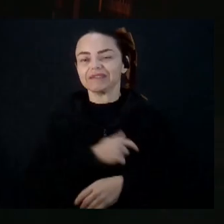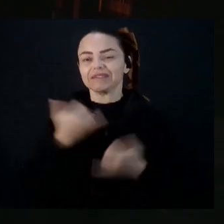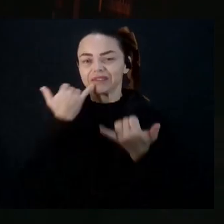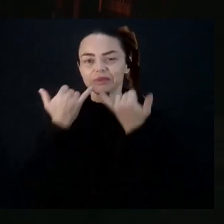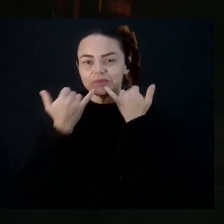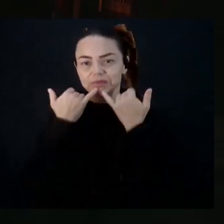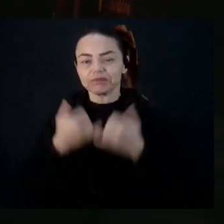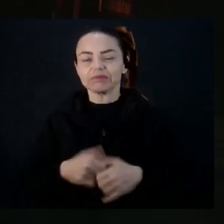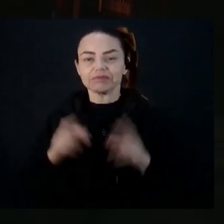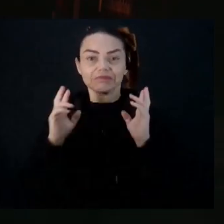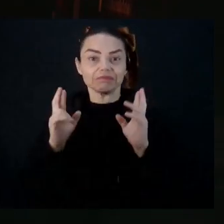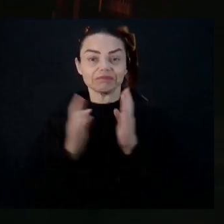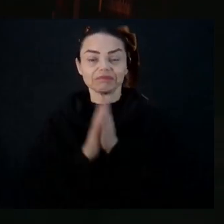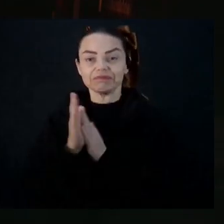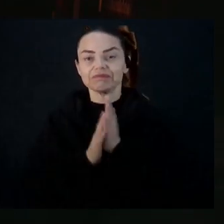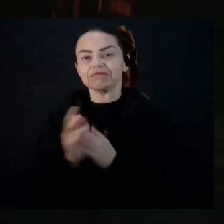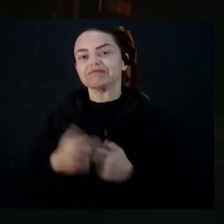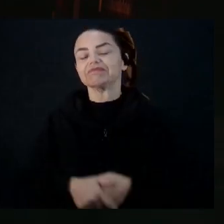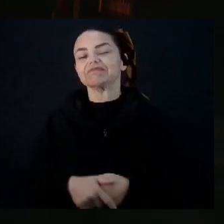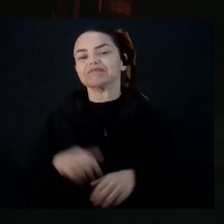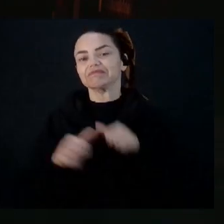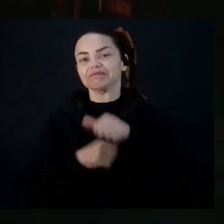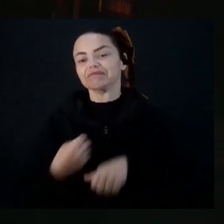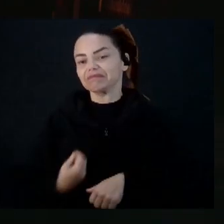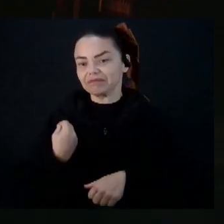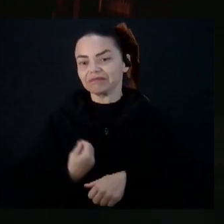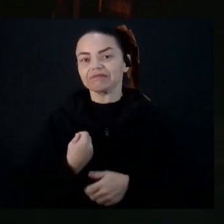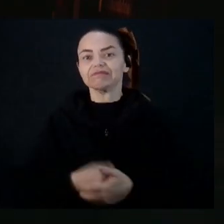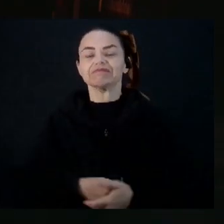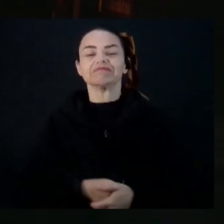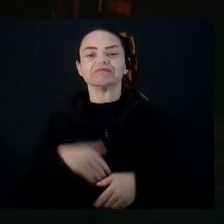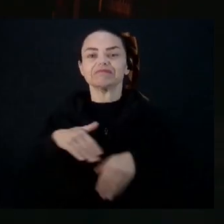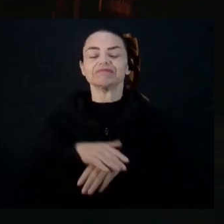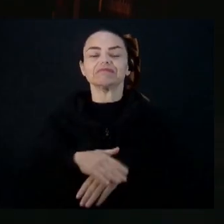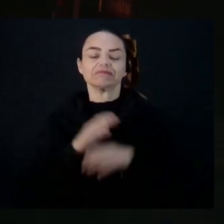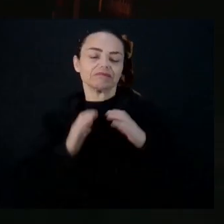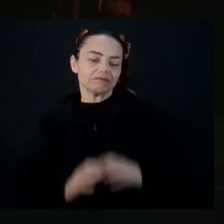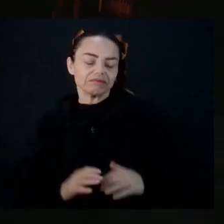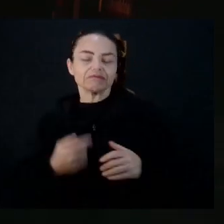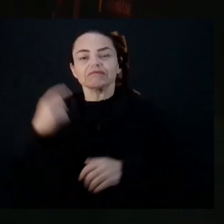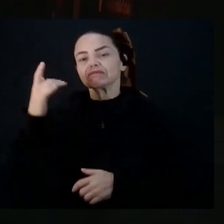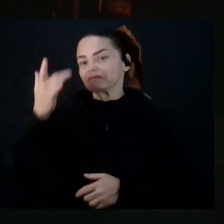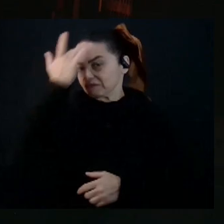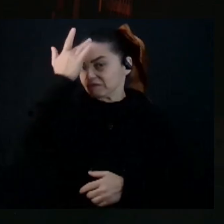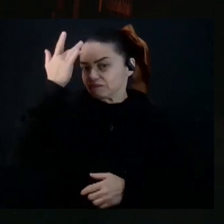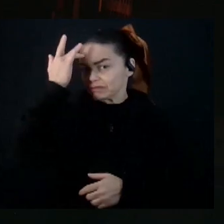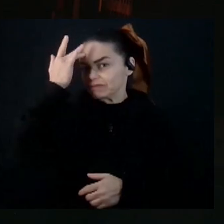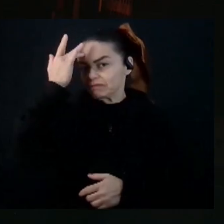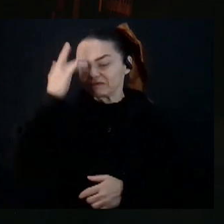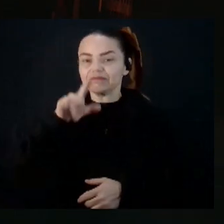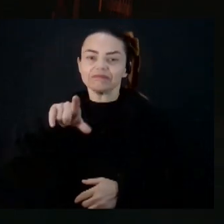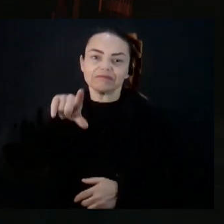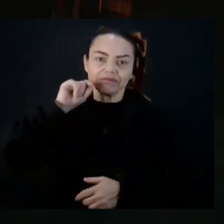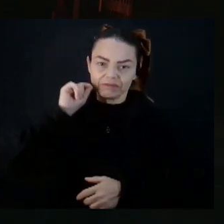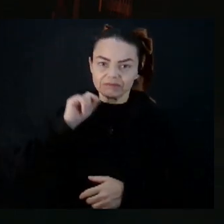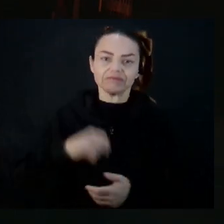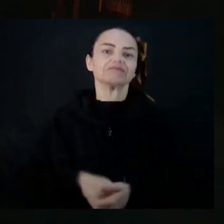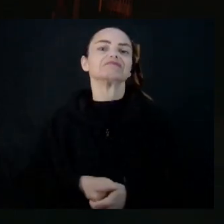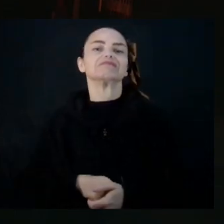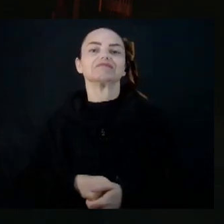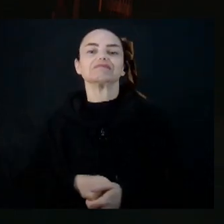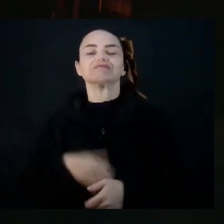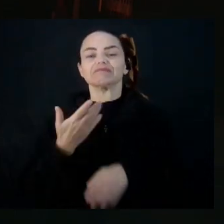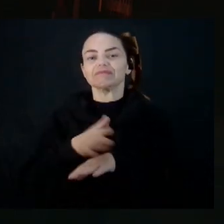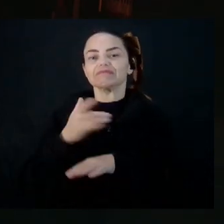informação muda vidas, e quando a gente fala de comportamento, de saúde mental, de escolhas, né? Tudo isso faz parte da vida, e